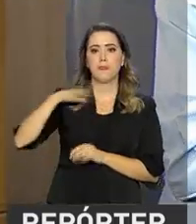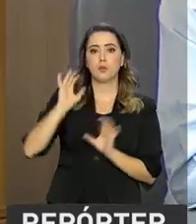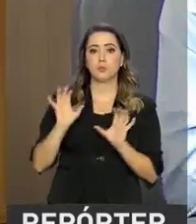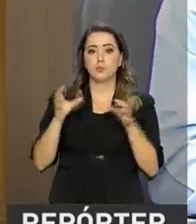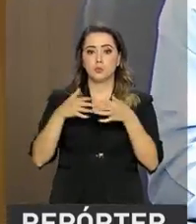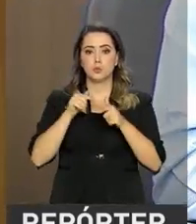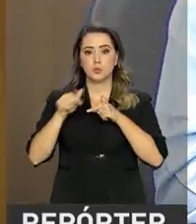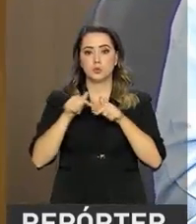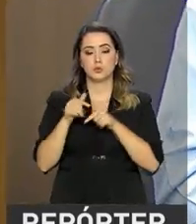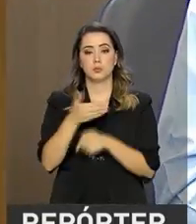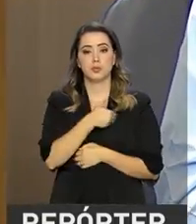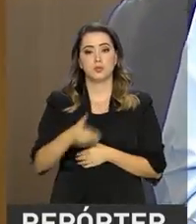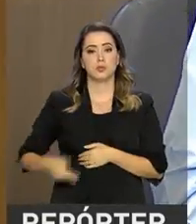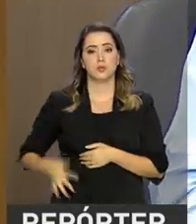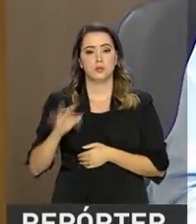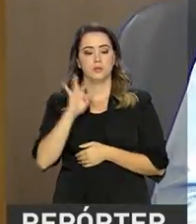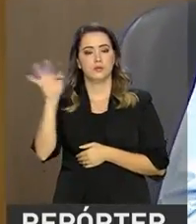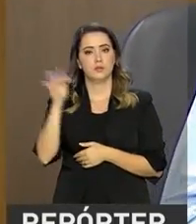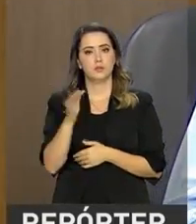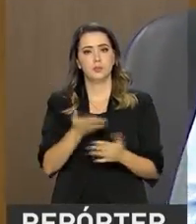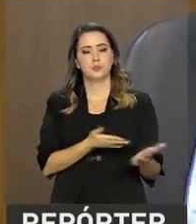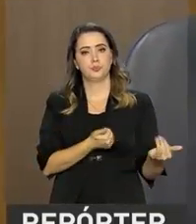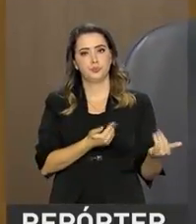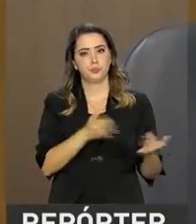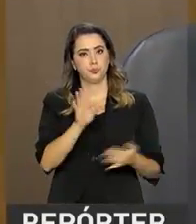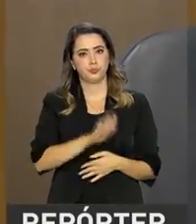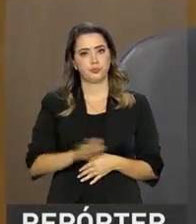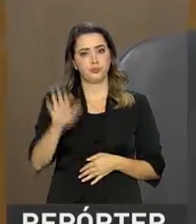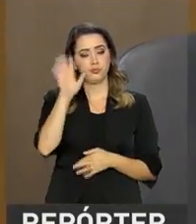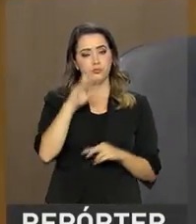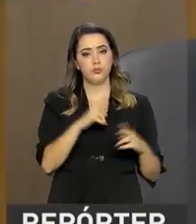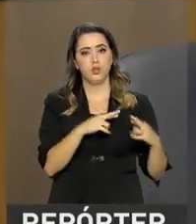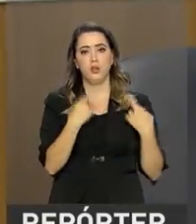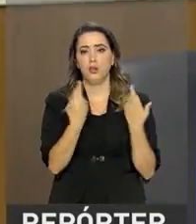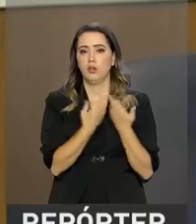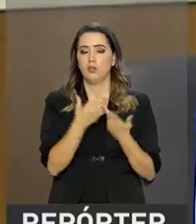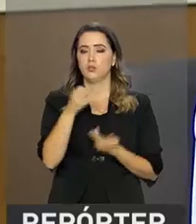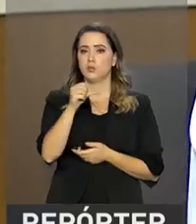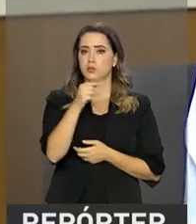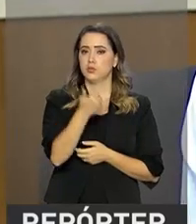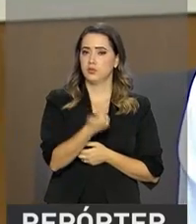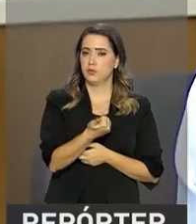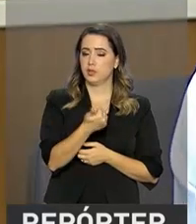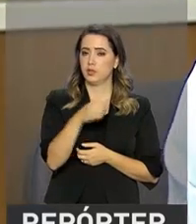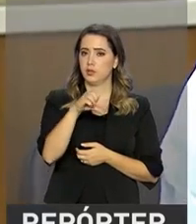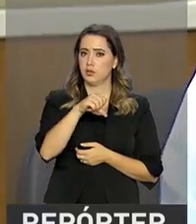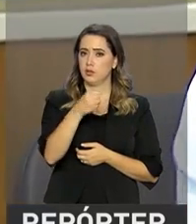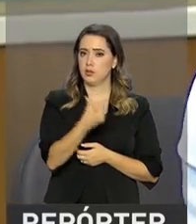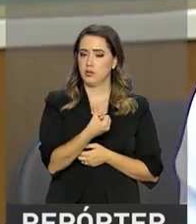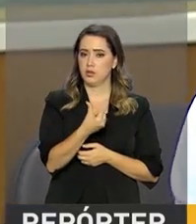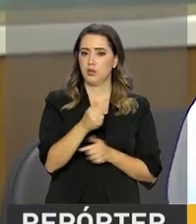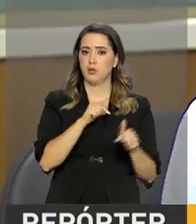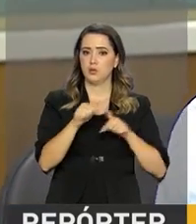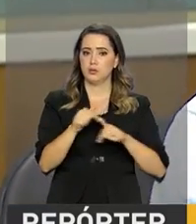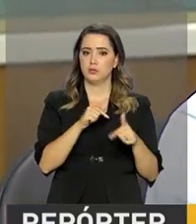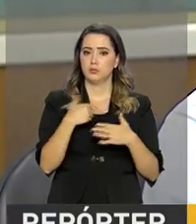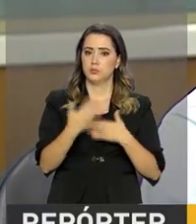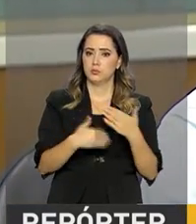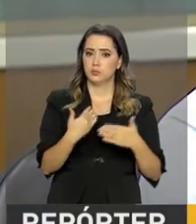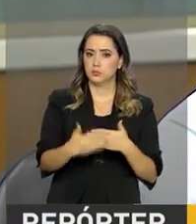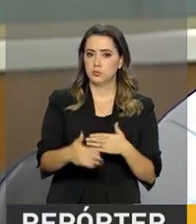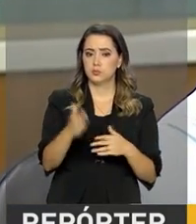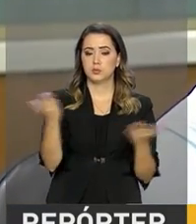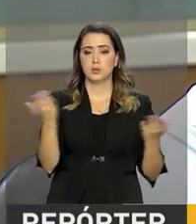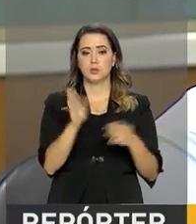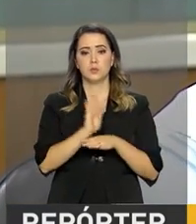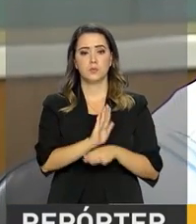federal para a juventude brasileira ele reúne 91 iniciativas que colaboram agora mais